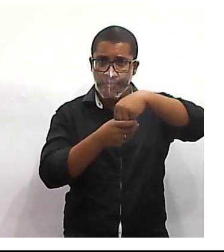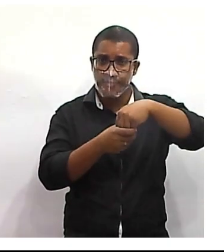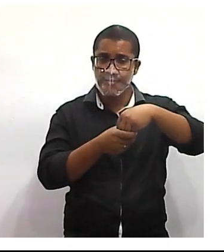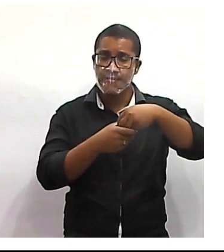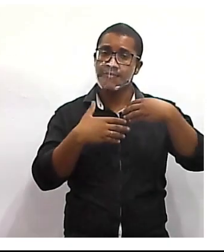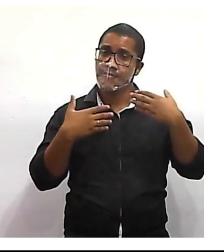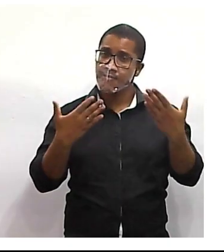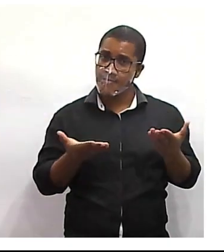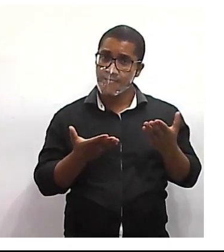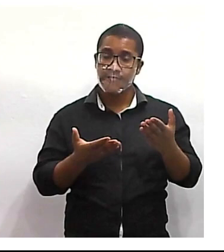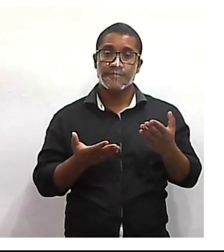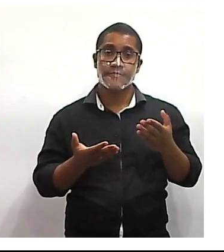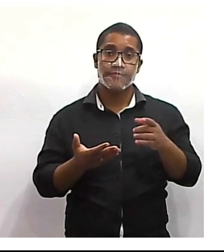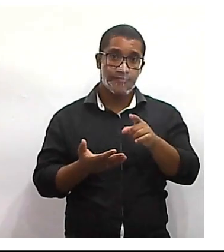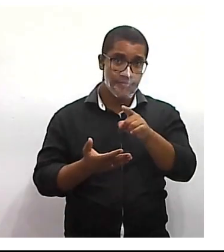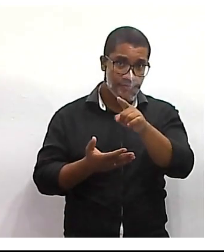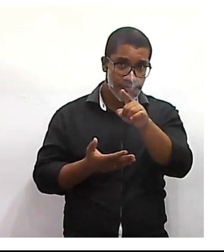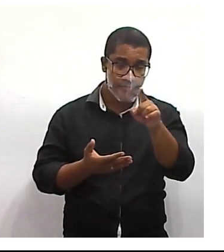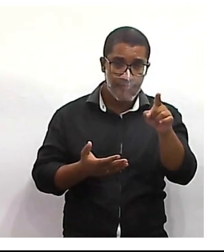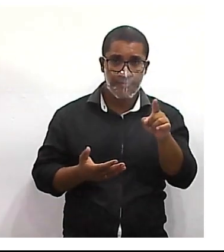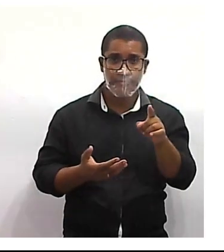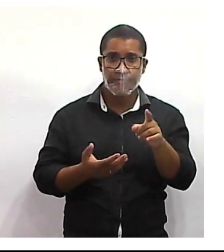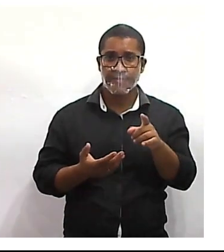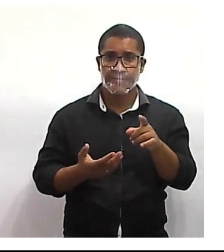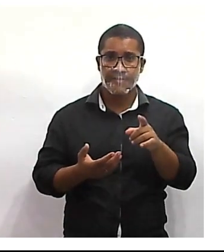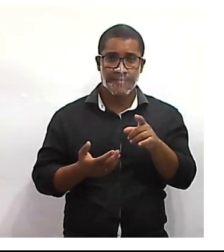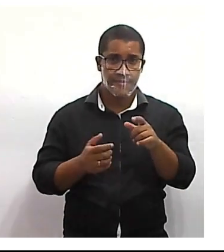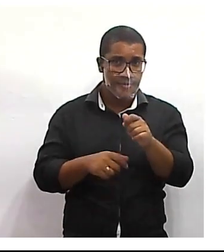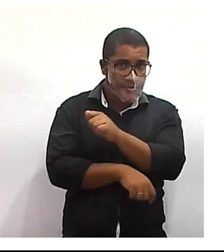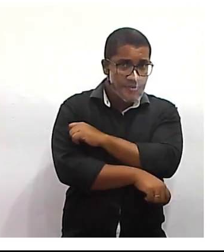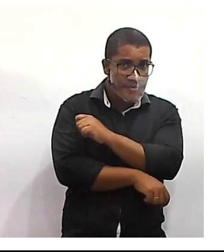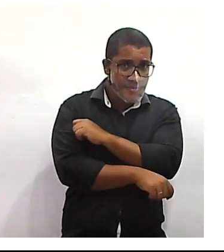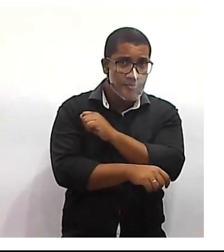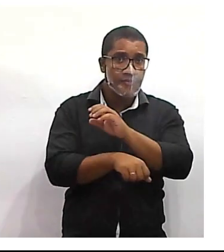aí vocês,